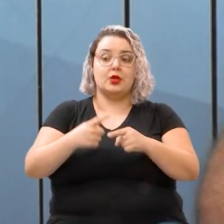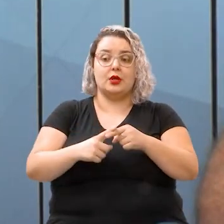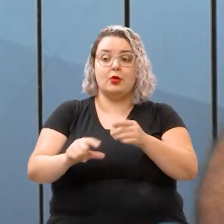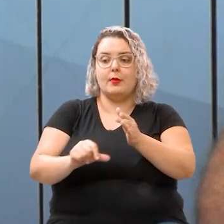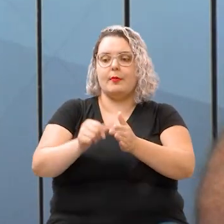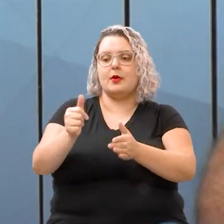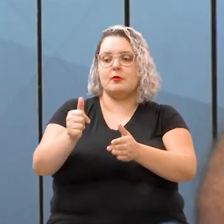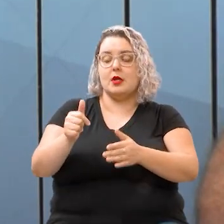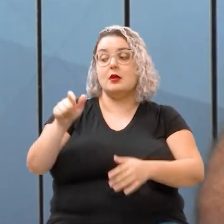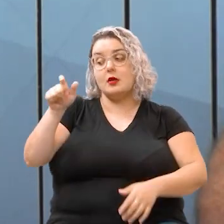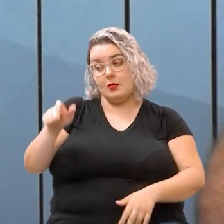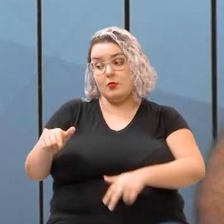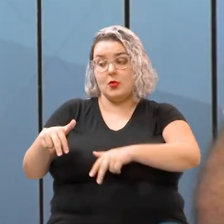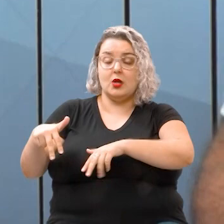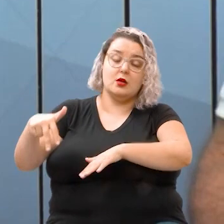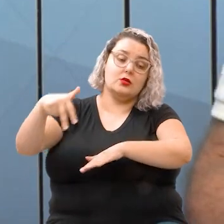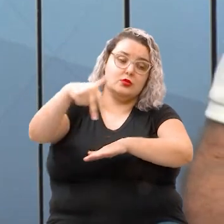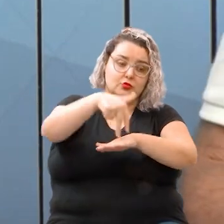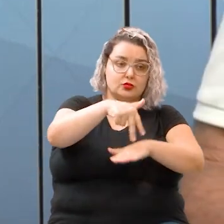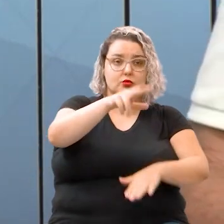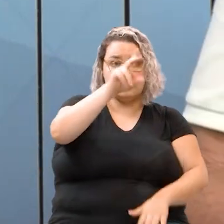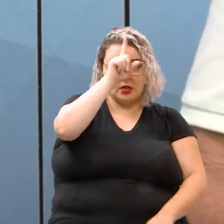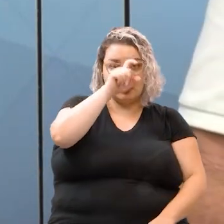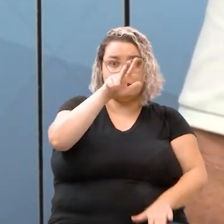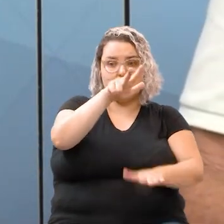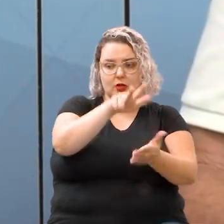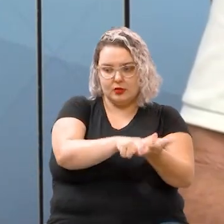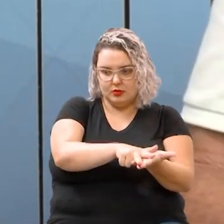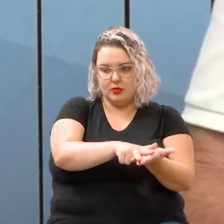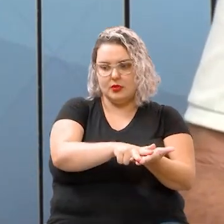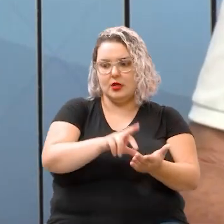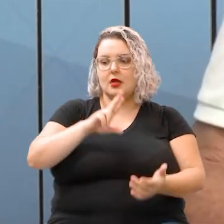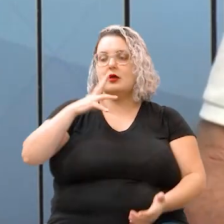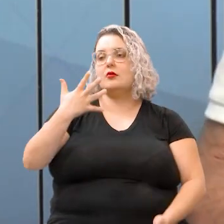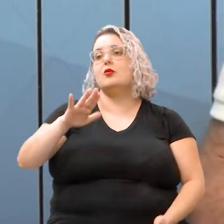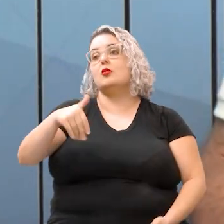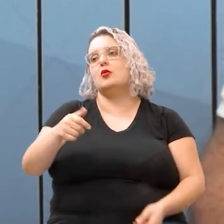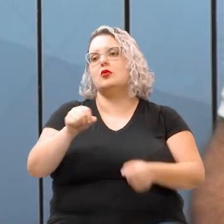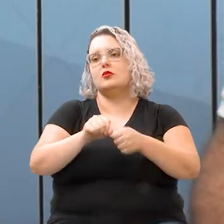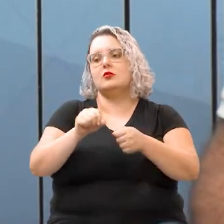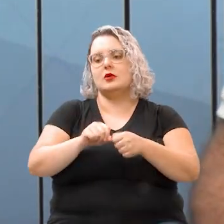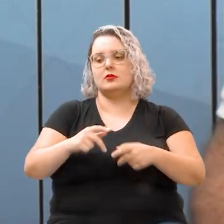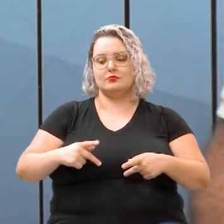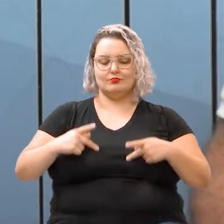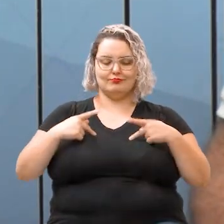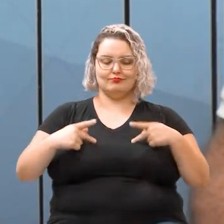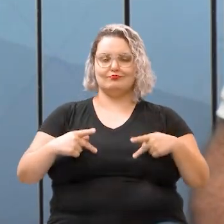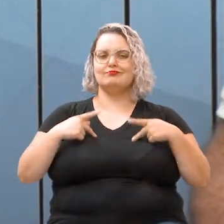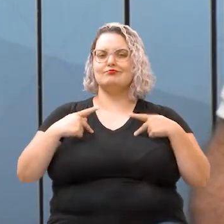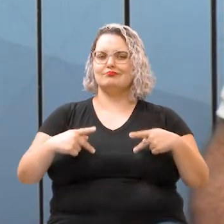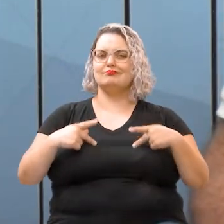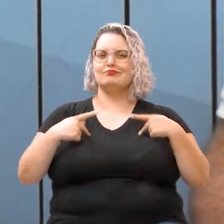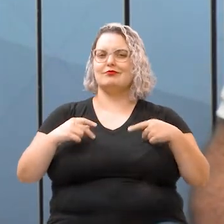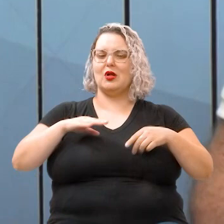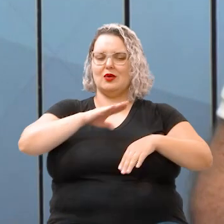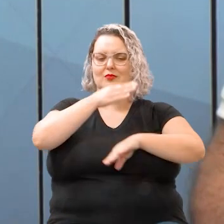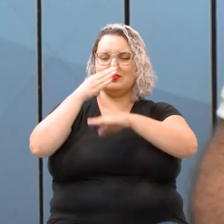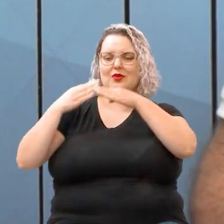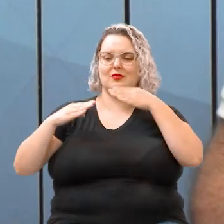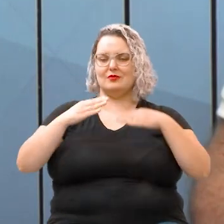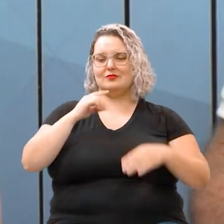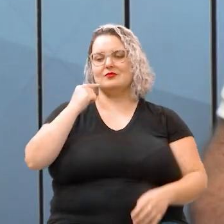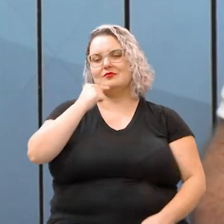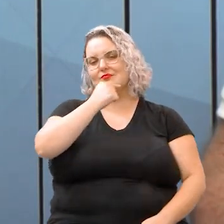primária que levou o paciente a ser hospitalizado, às vezes já estava começando a ser resolvido quando ele fez uma pneumonia por questões de bactérias de